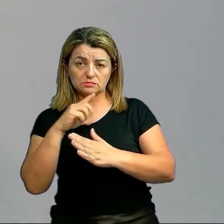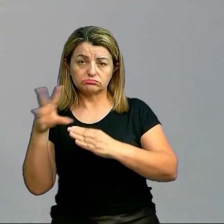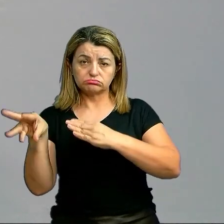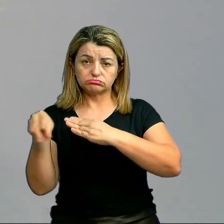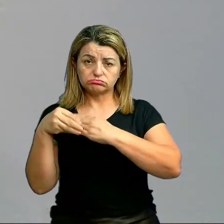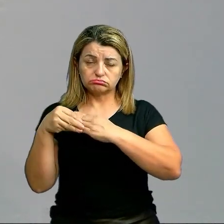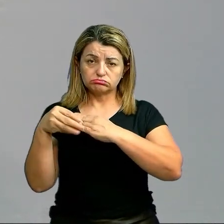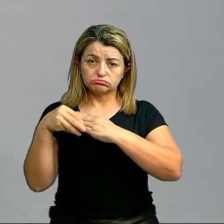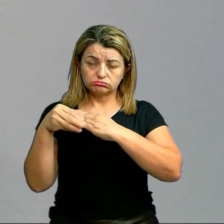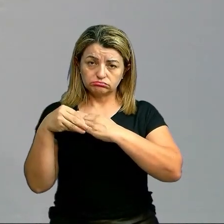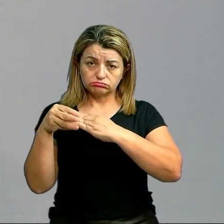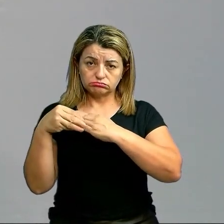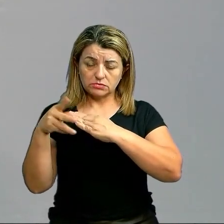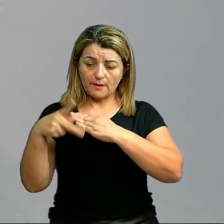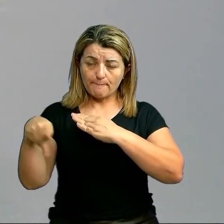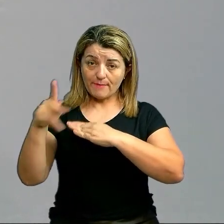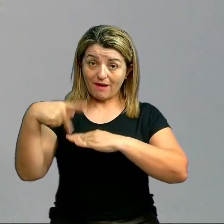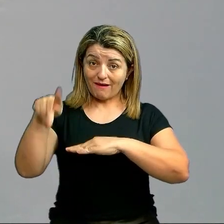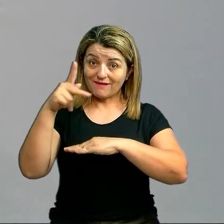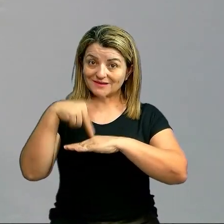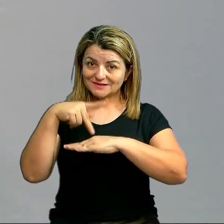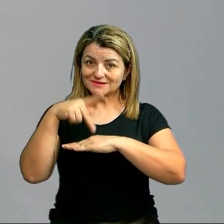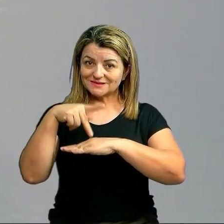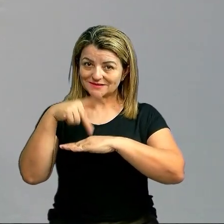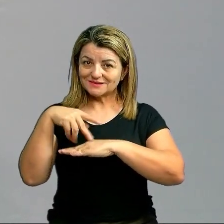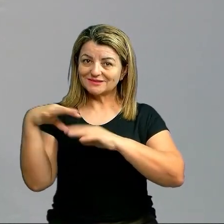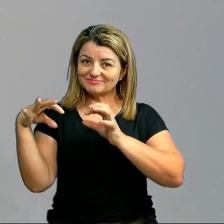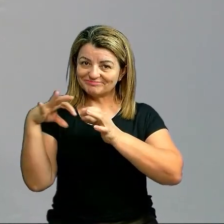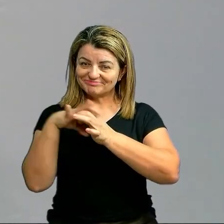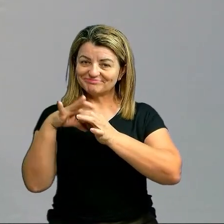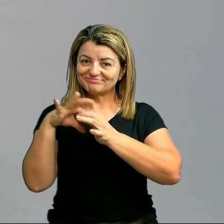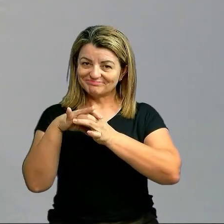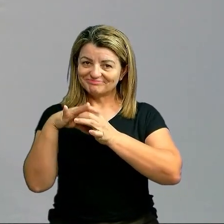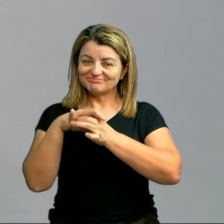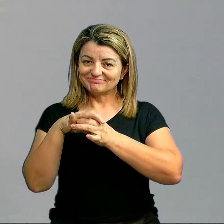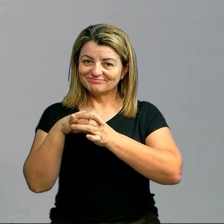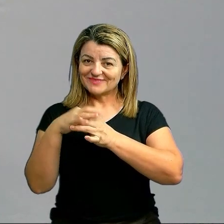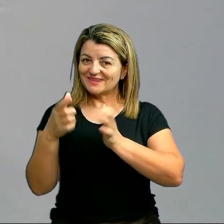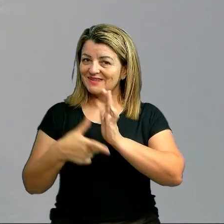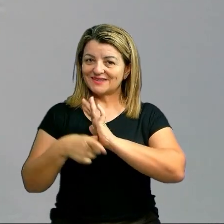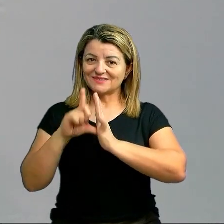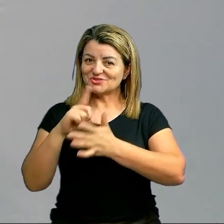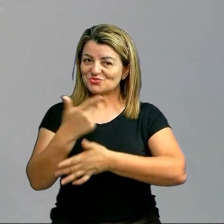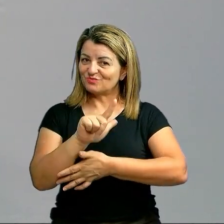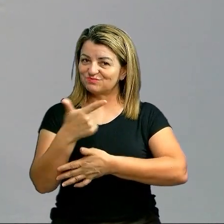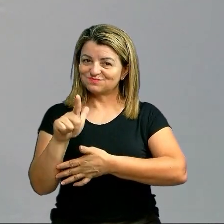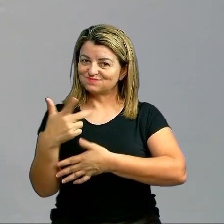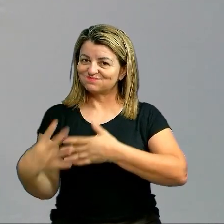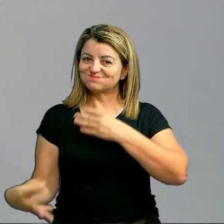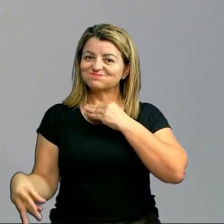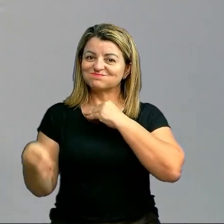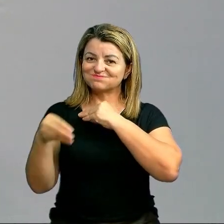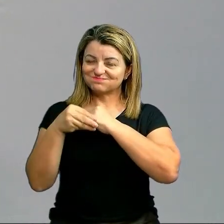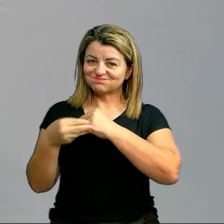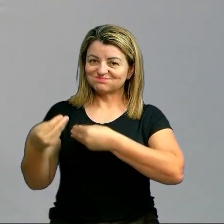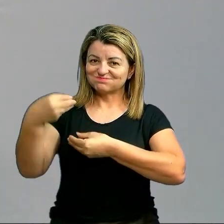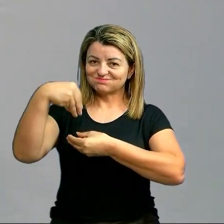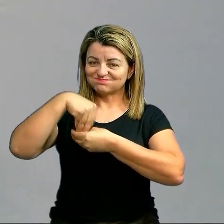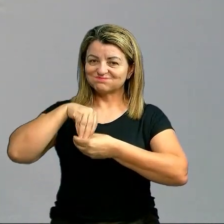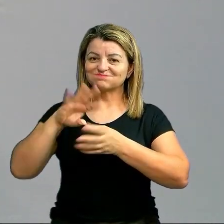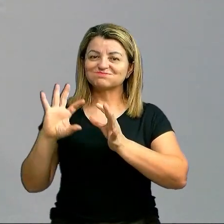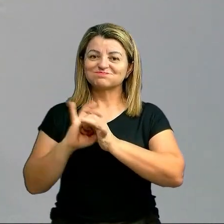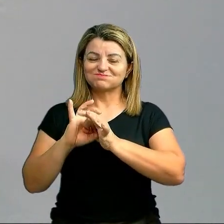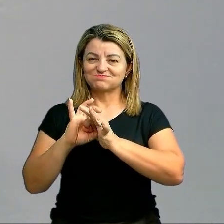né, inclusive países que eram antigamente do Pacto de Varsóvia acabaram aderindo à OTAN, entrando na